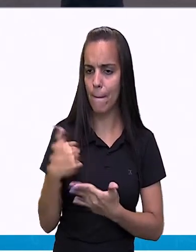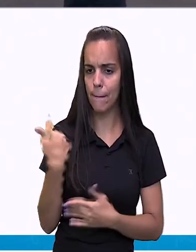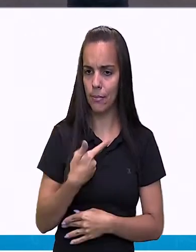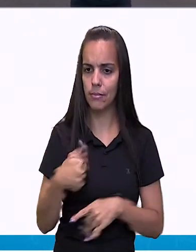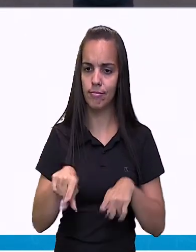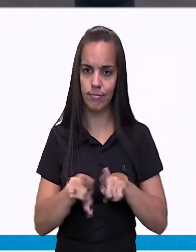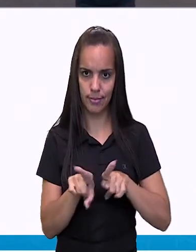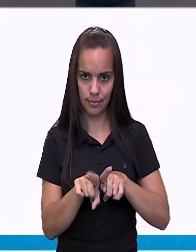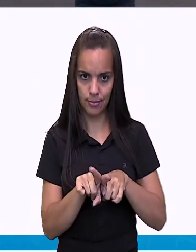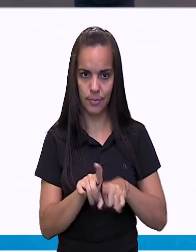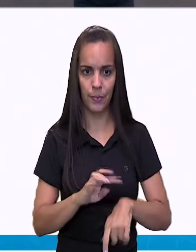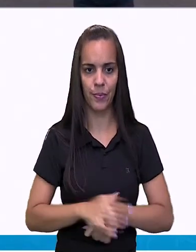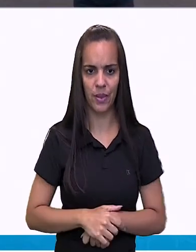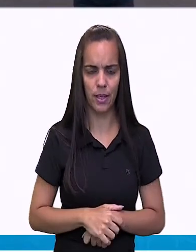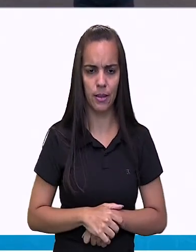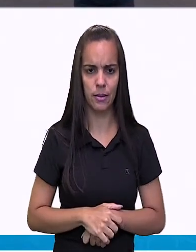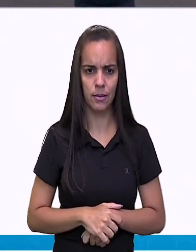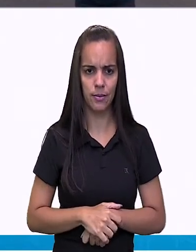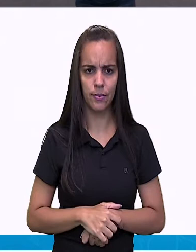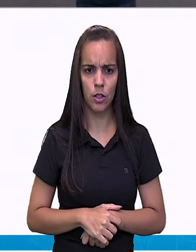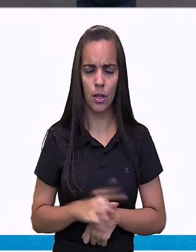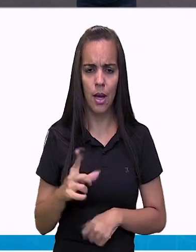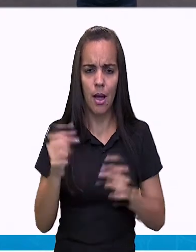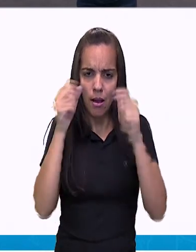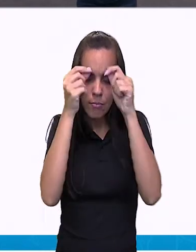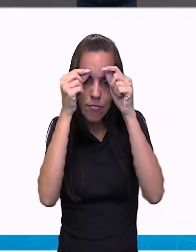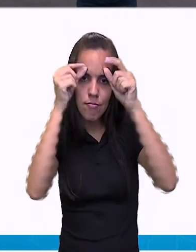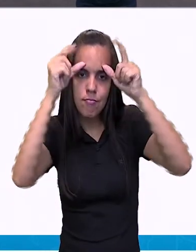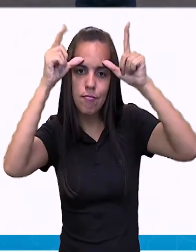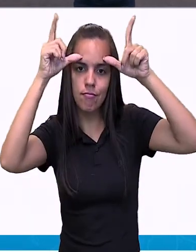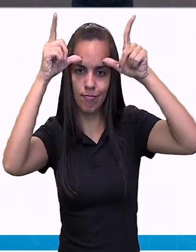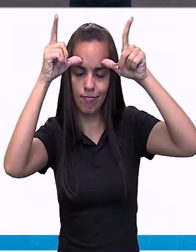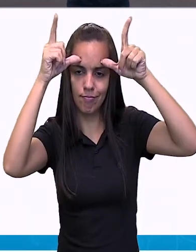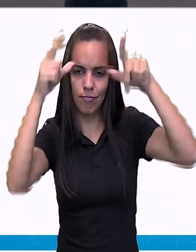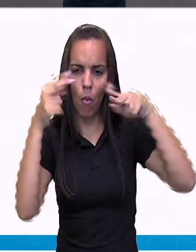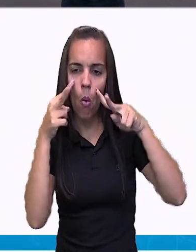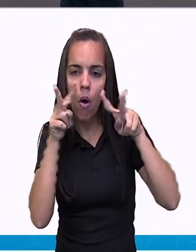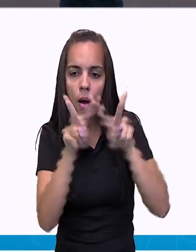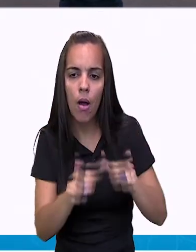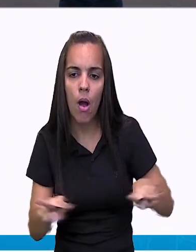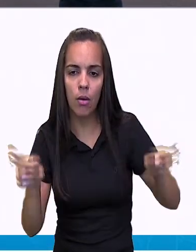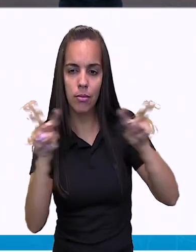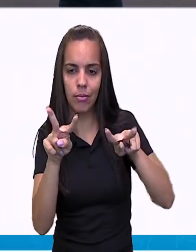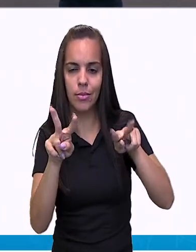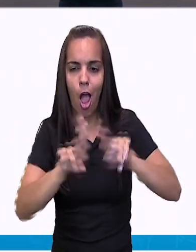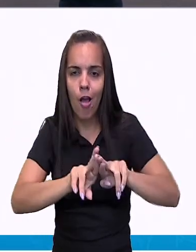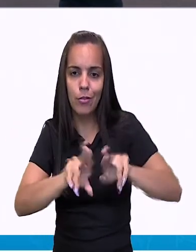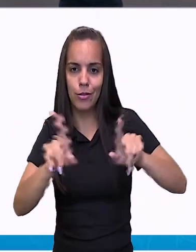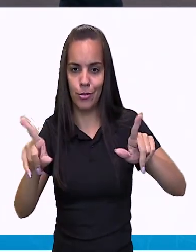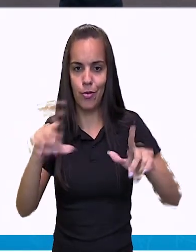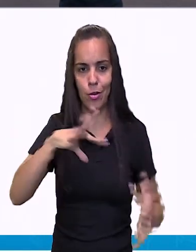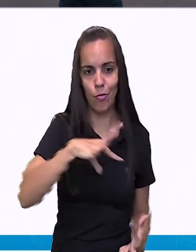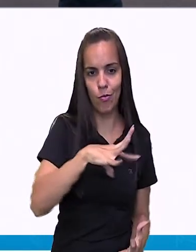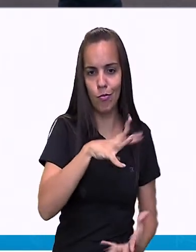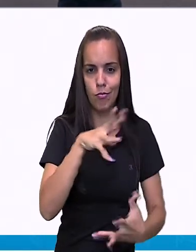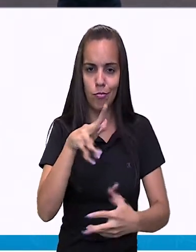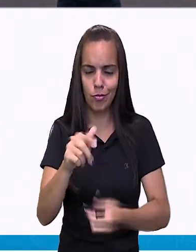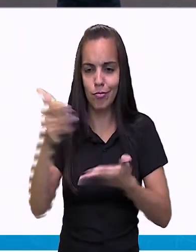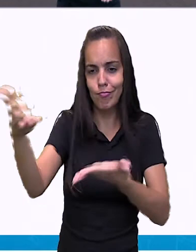nós mesmos, ou seja, é ampliar a nossa visão de mundo, levando